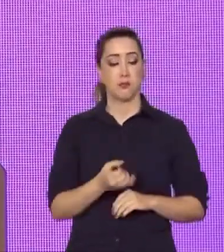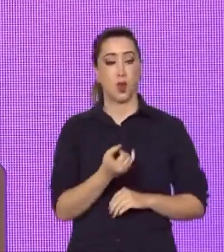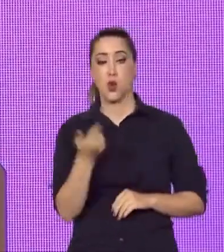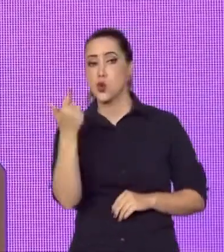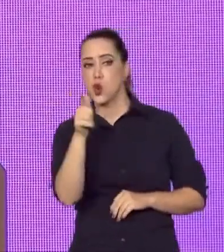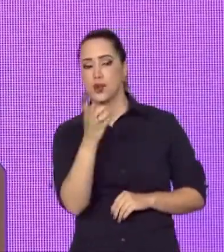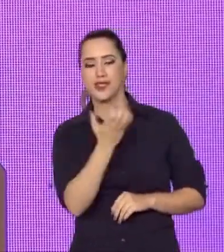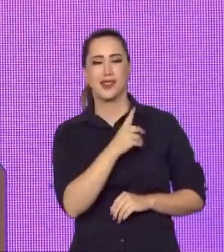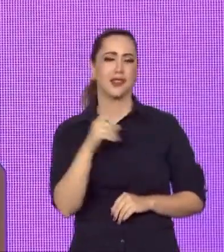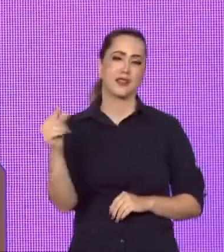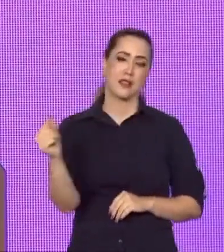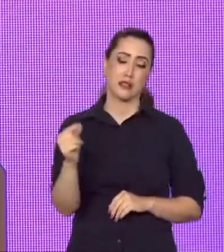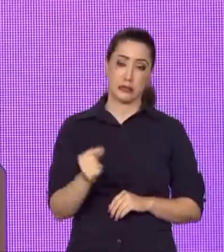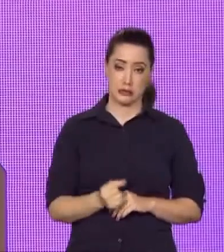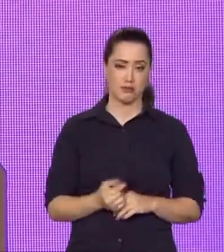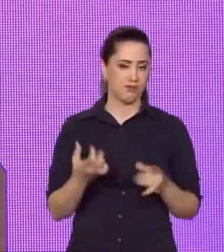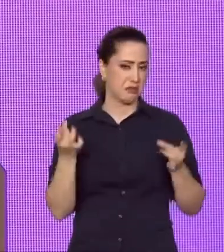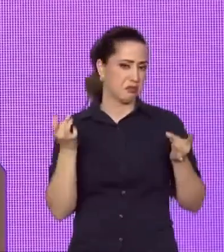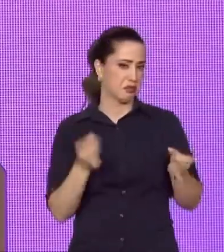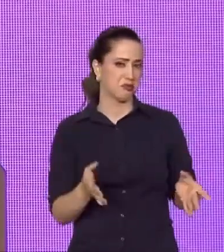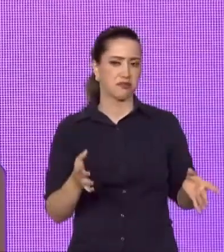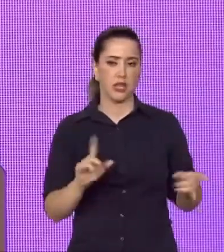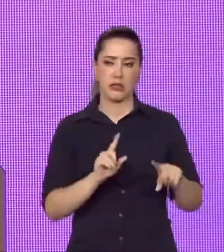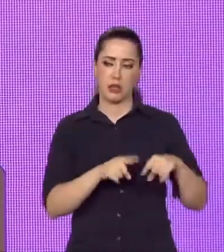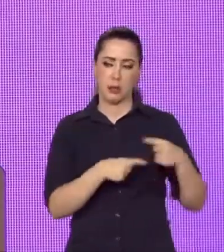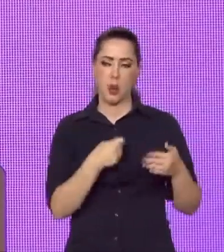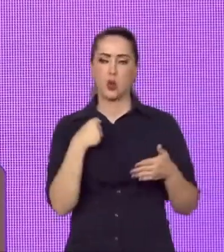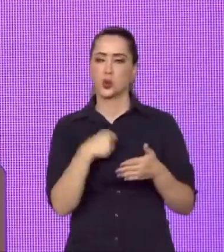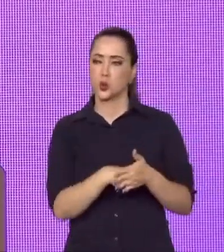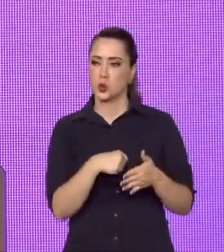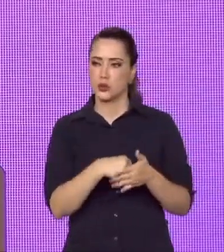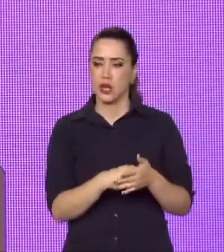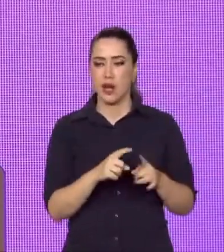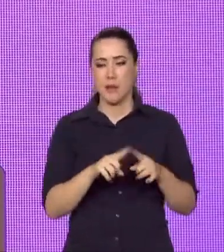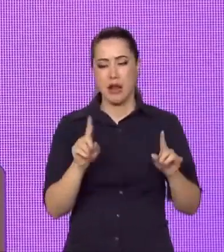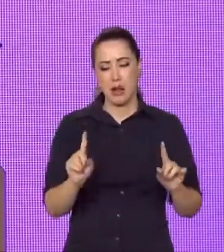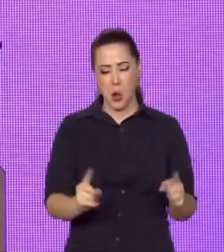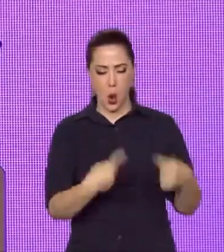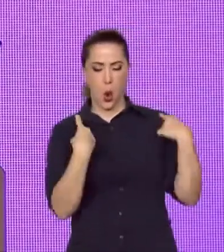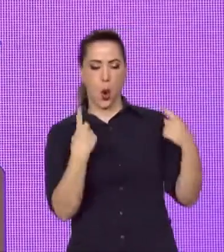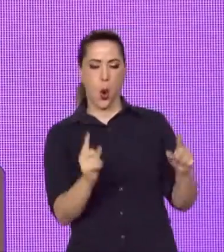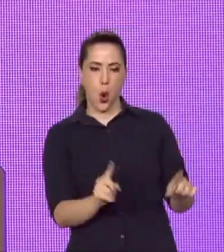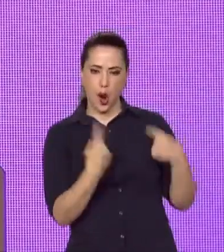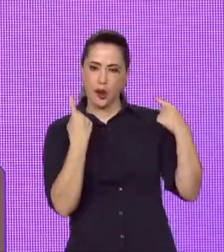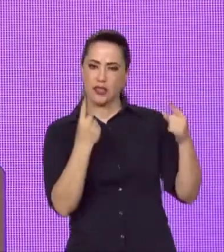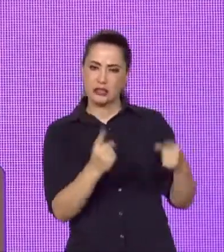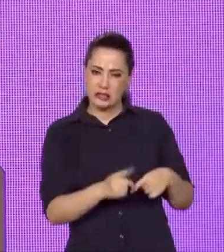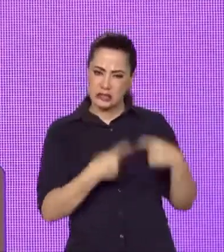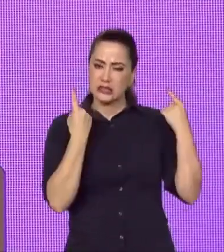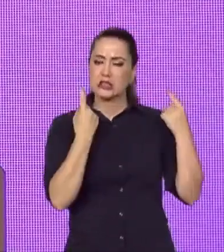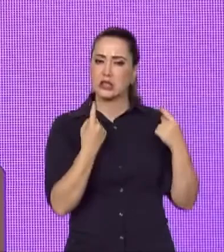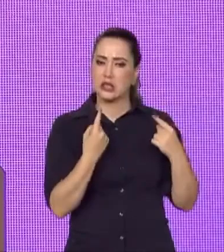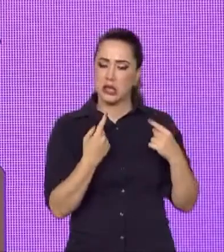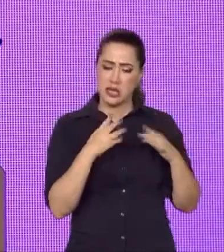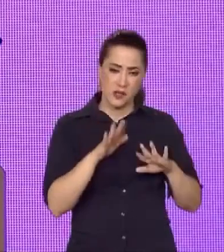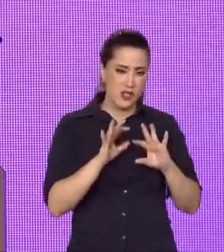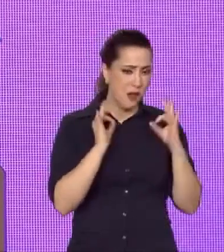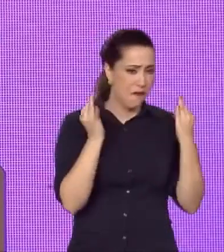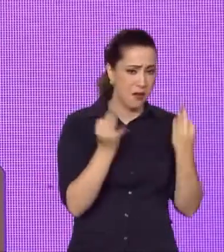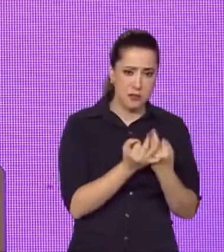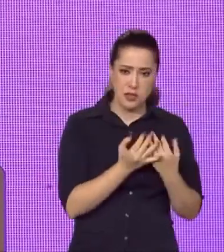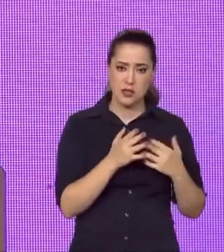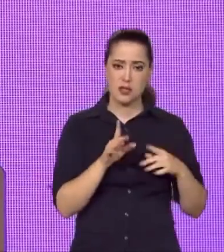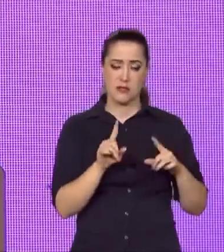querem sair e desistir depois de tantos ataques a seu caráter, família e história, inclusive